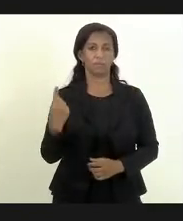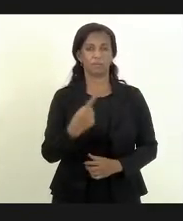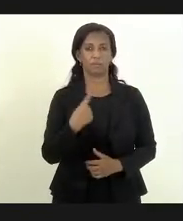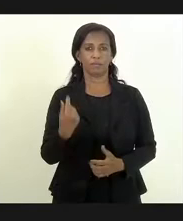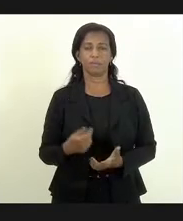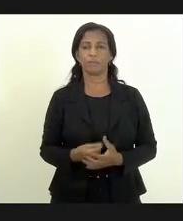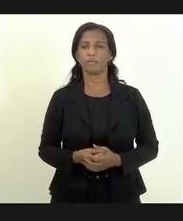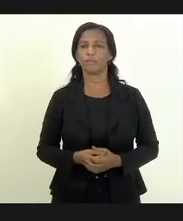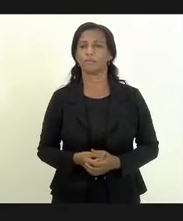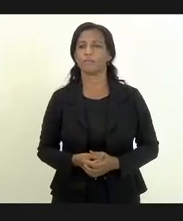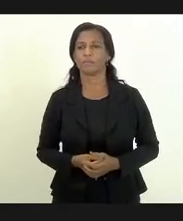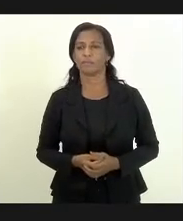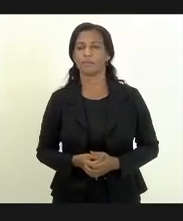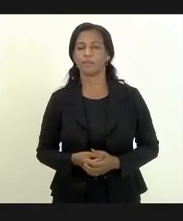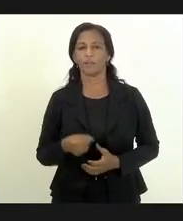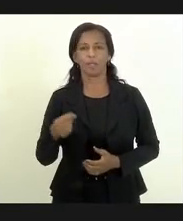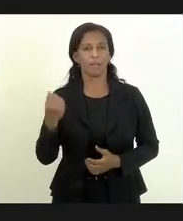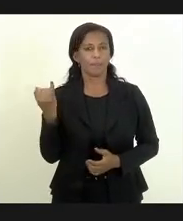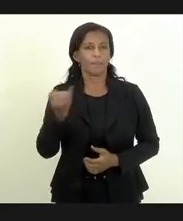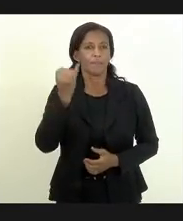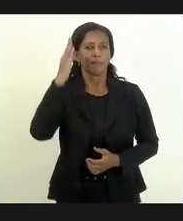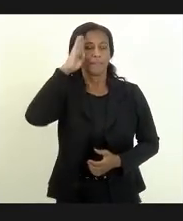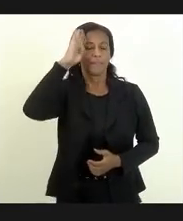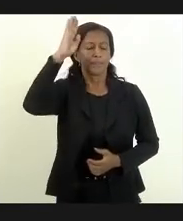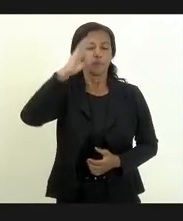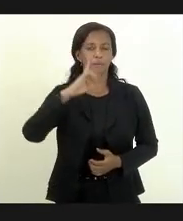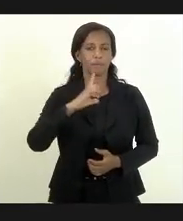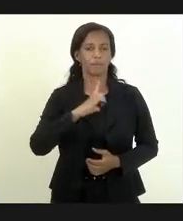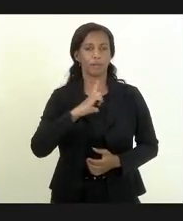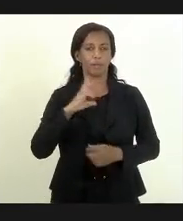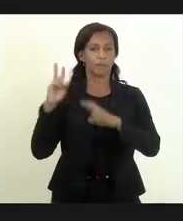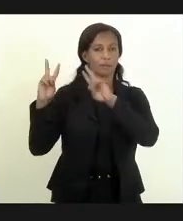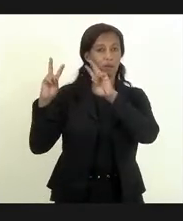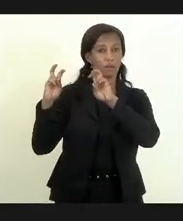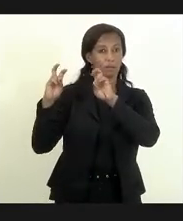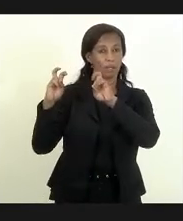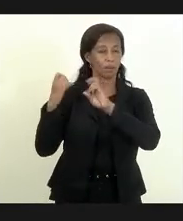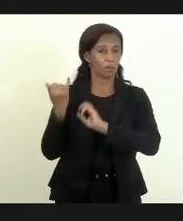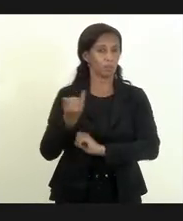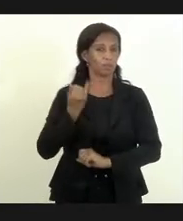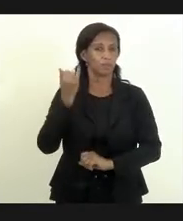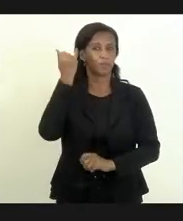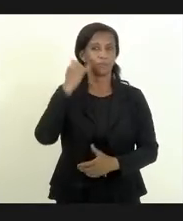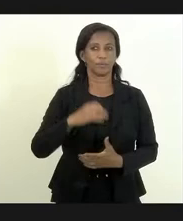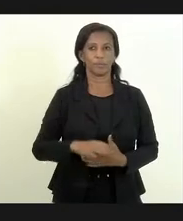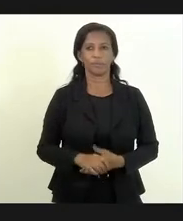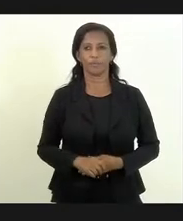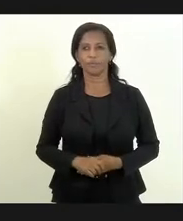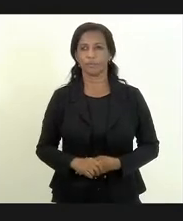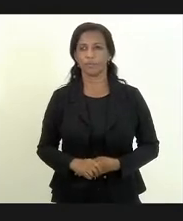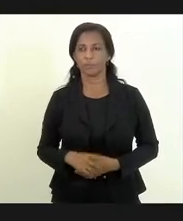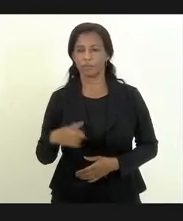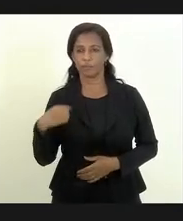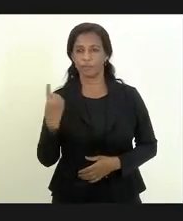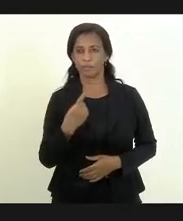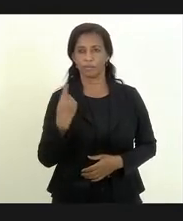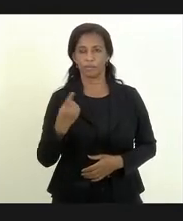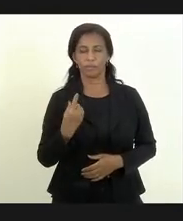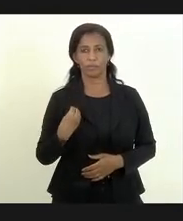mesclar é fundamental, né? Temas que para nós são fundamentais no nosso